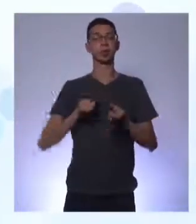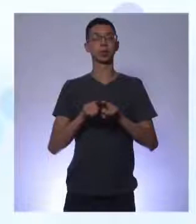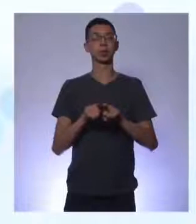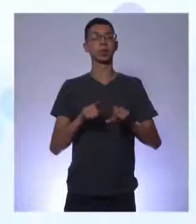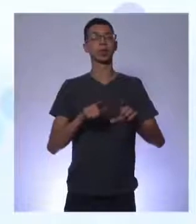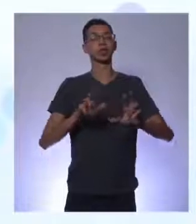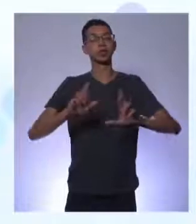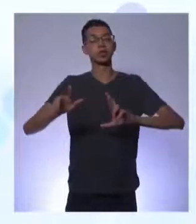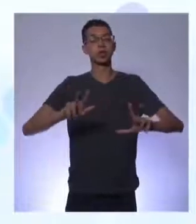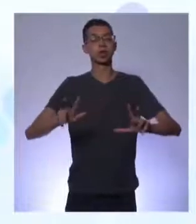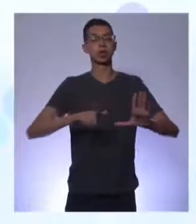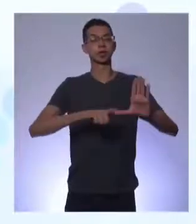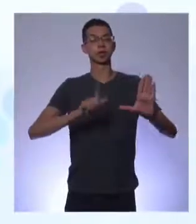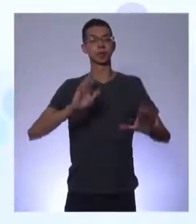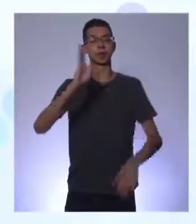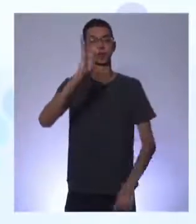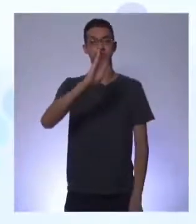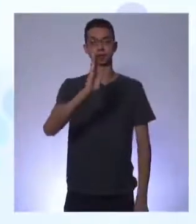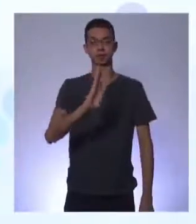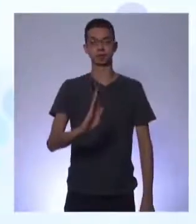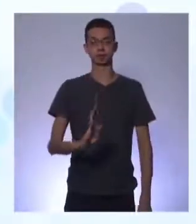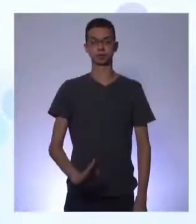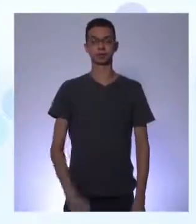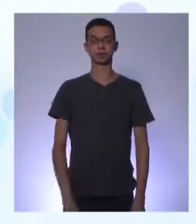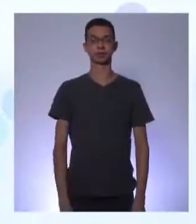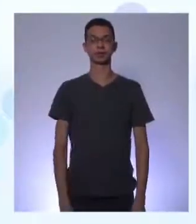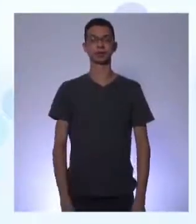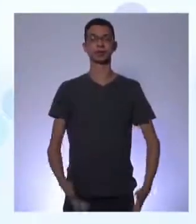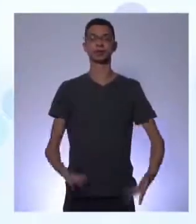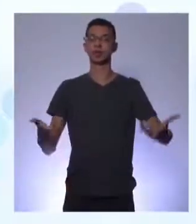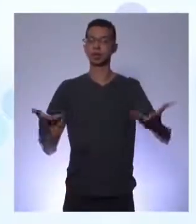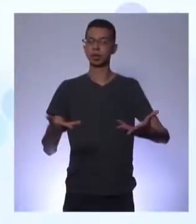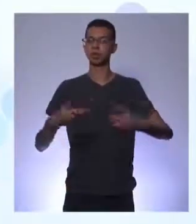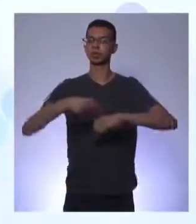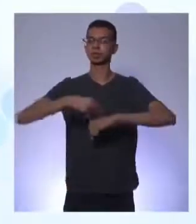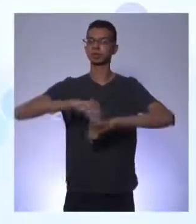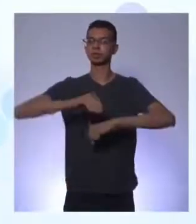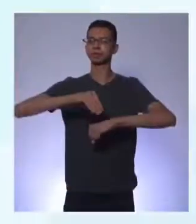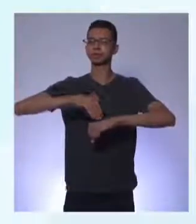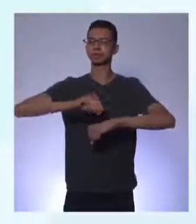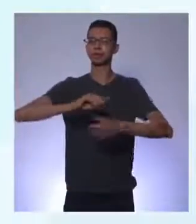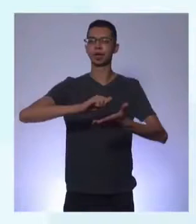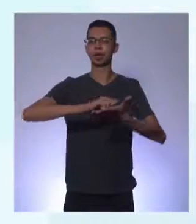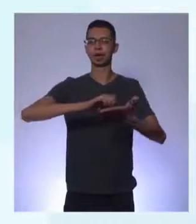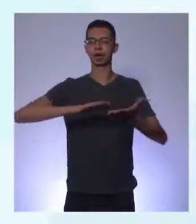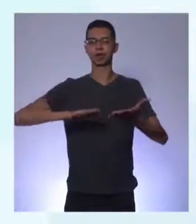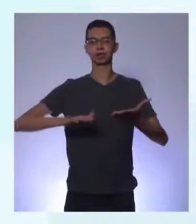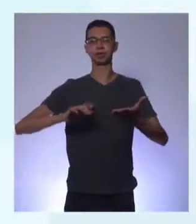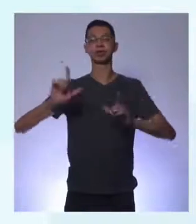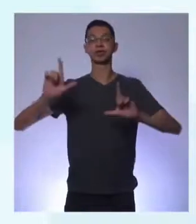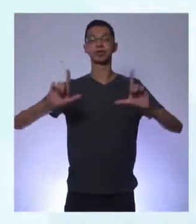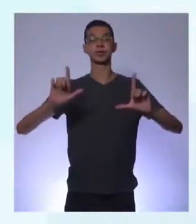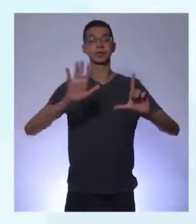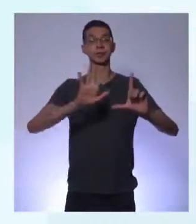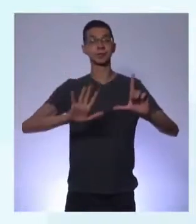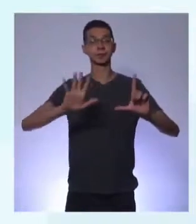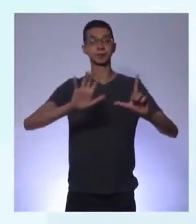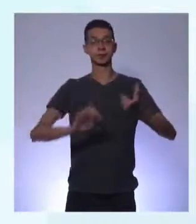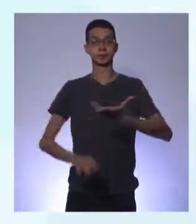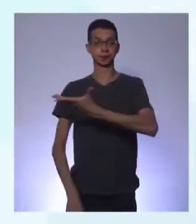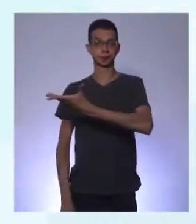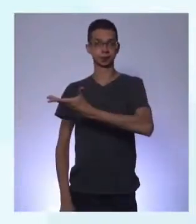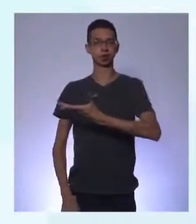a independência do Brasil. E aqui fica uma sugestão de atividade para vocês na próxima tela. Você